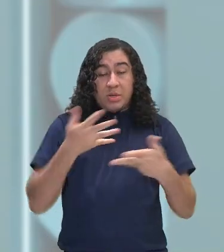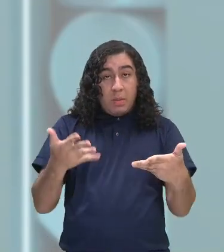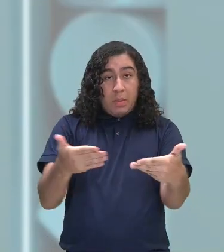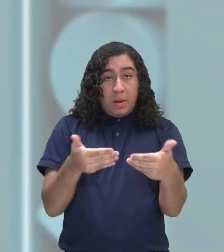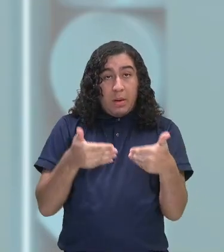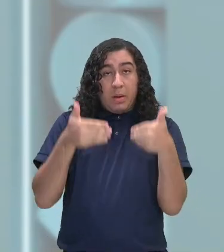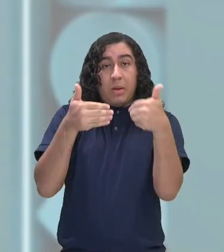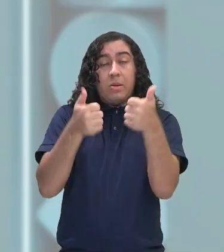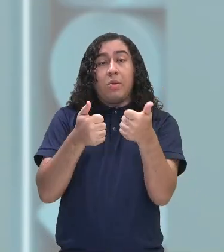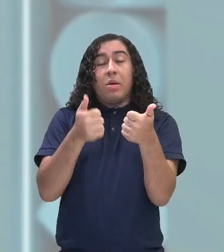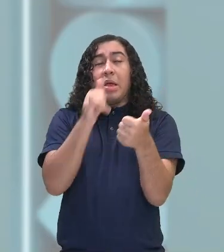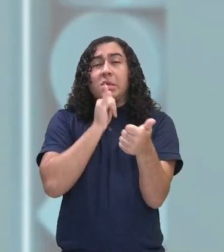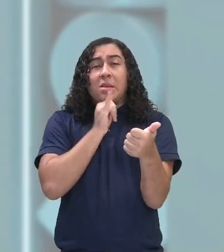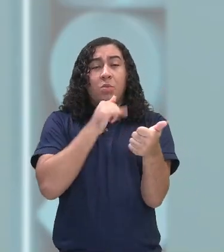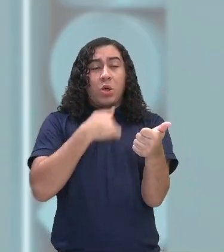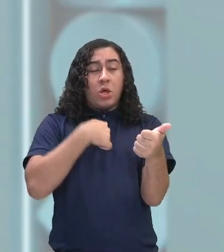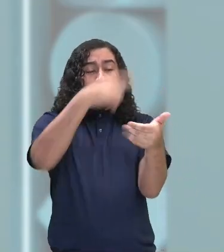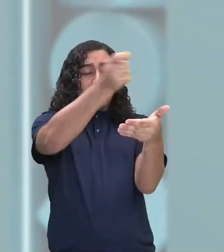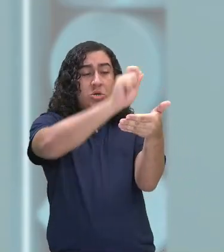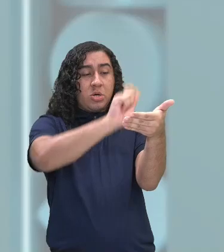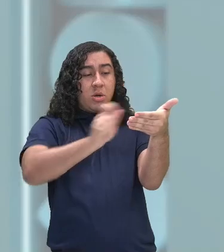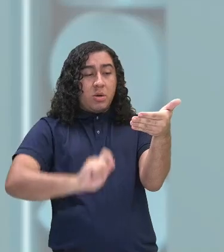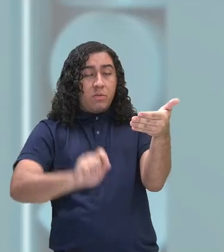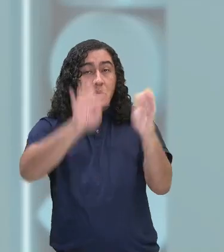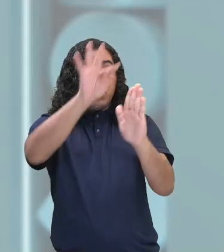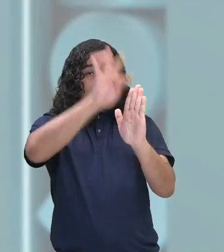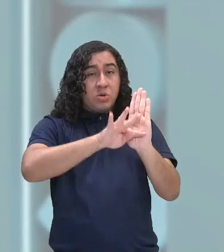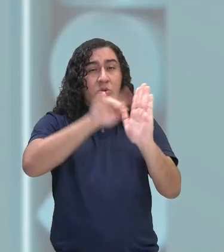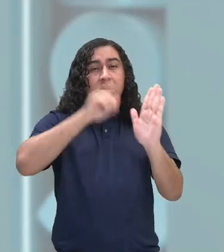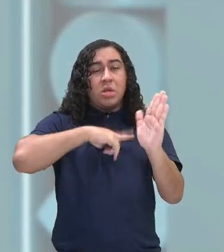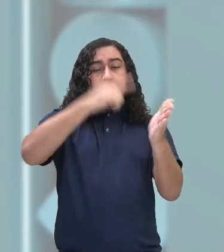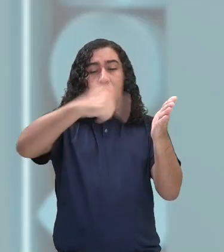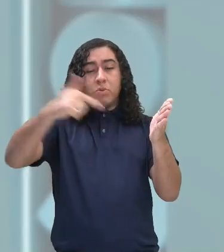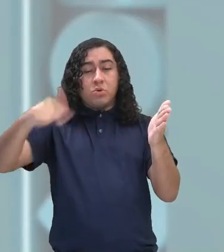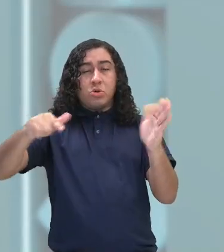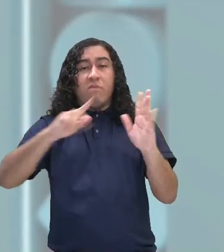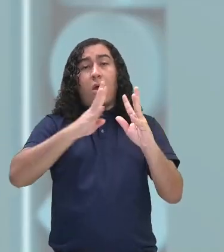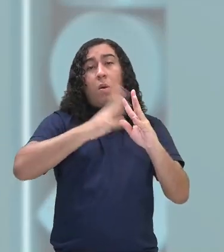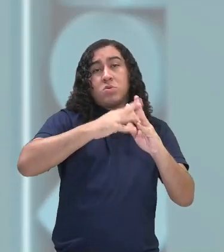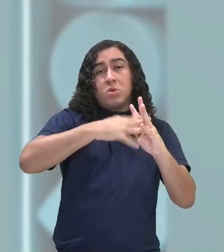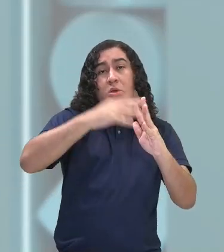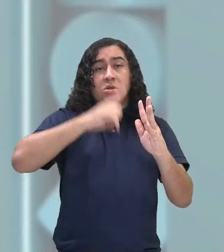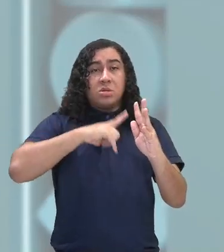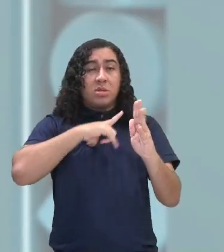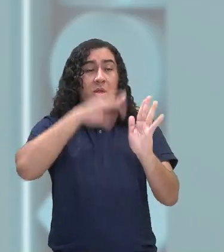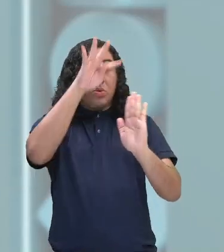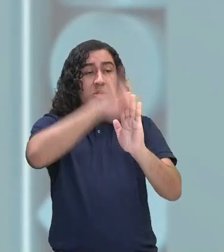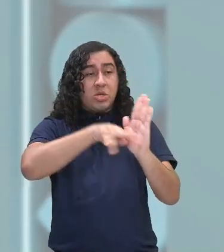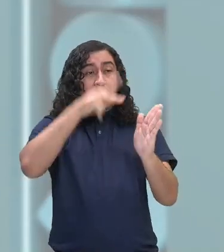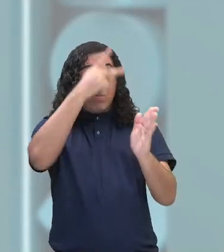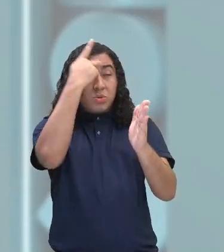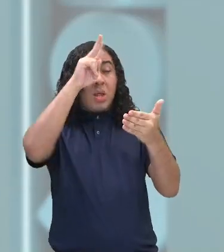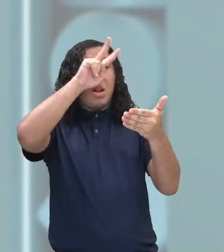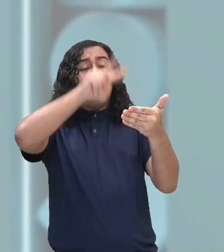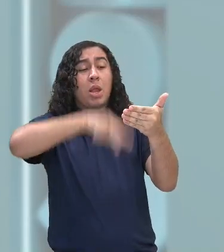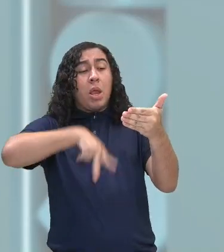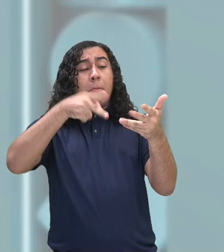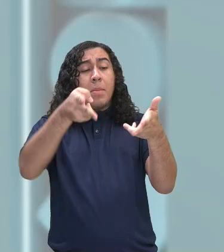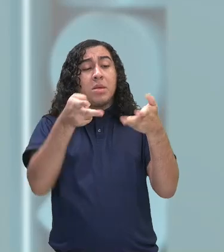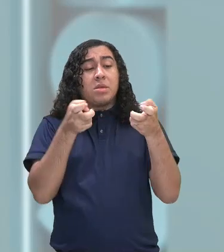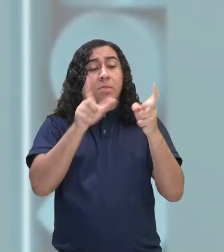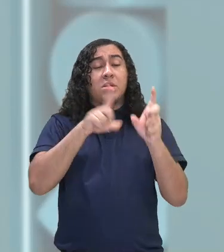quando eu escrevo um texto e eu repito consoantes, você, quando vai ler, você percebe que há